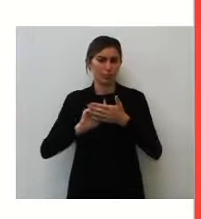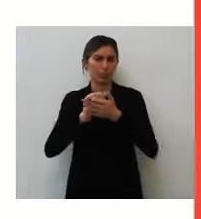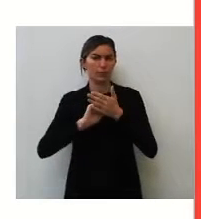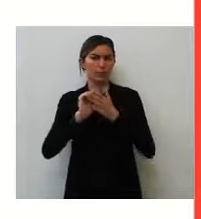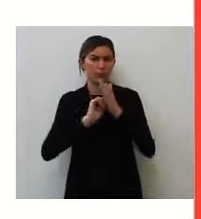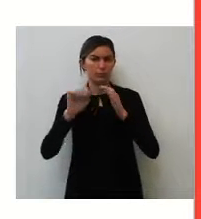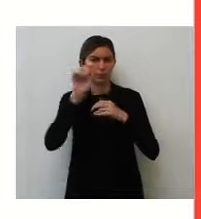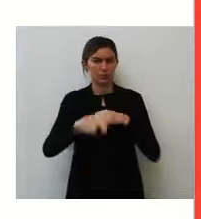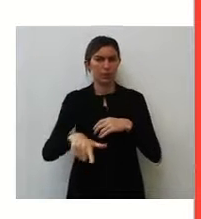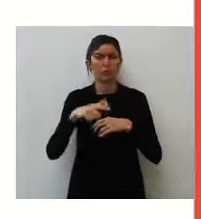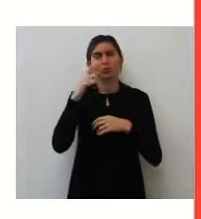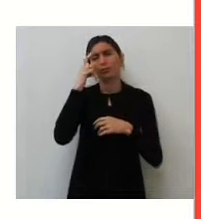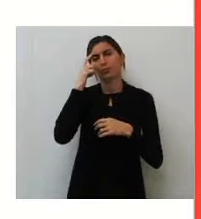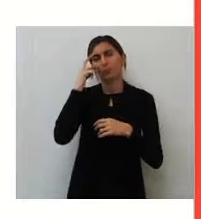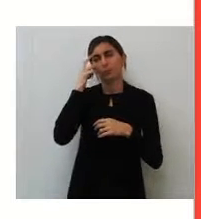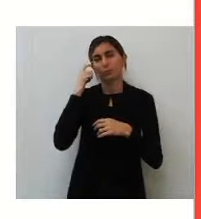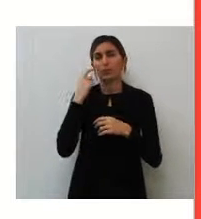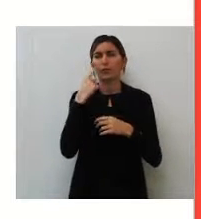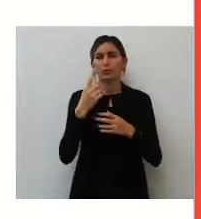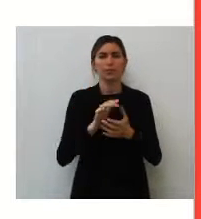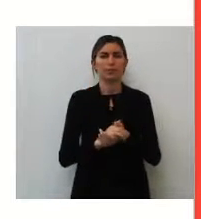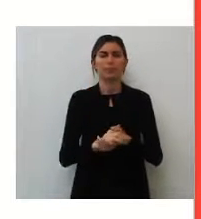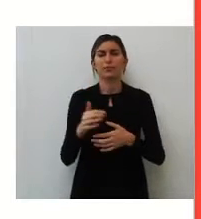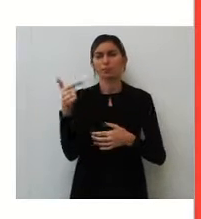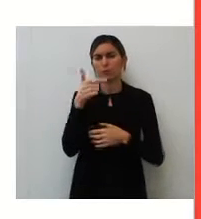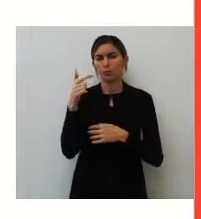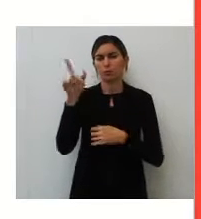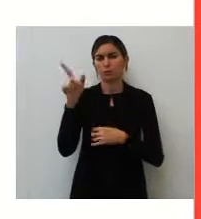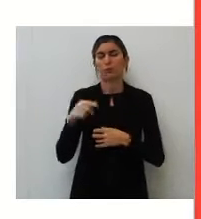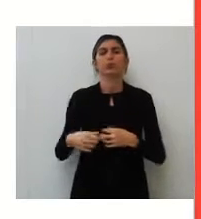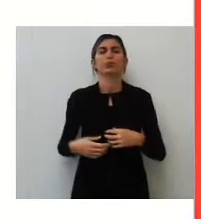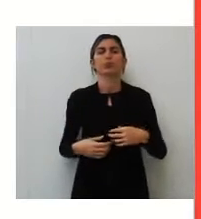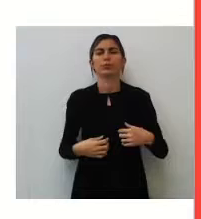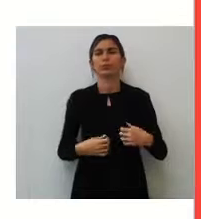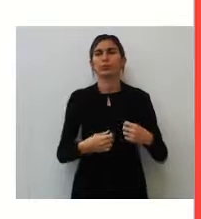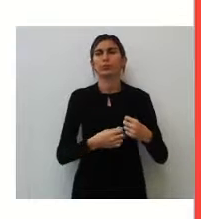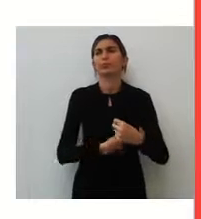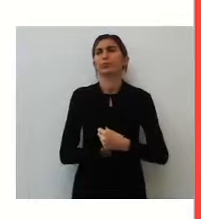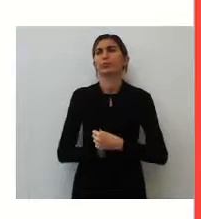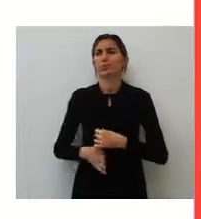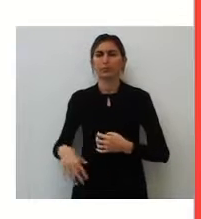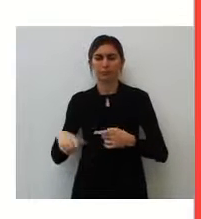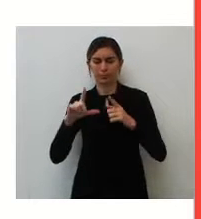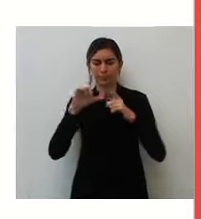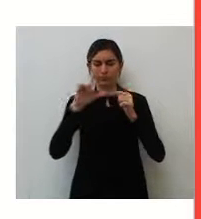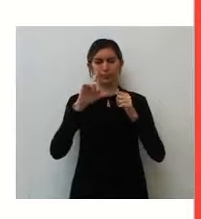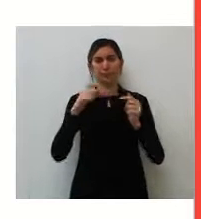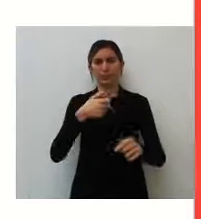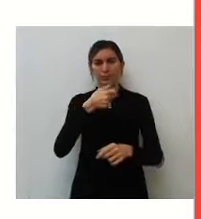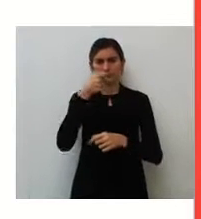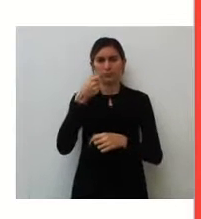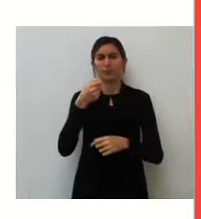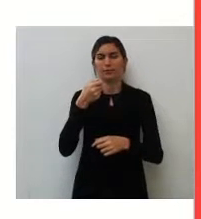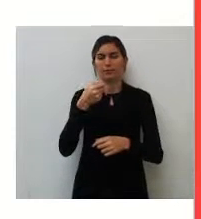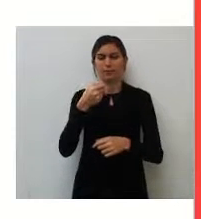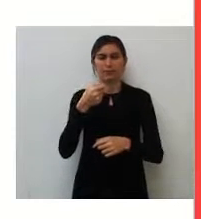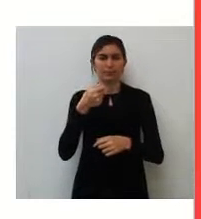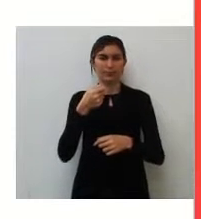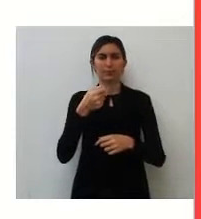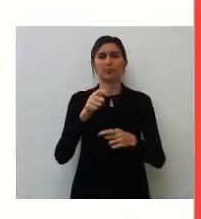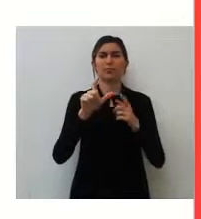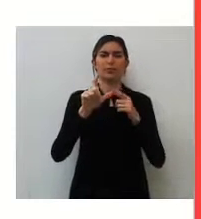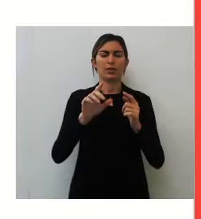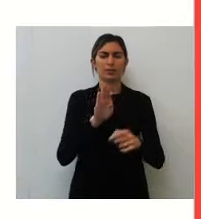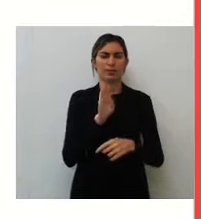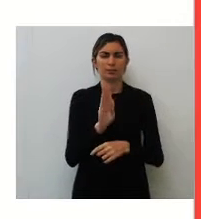apagar o quadro novo olha aí ó segundo aí ele tem letra a a